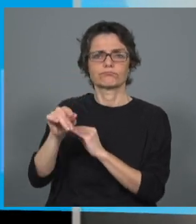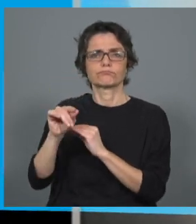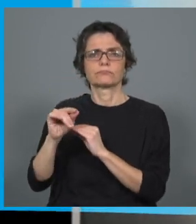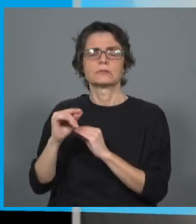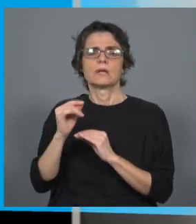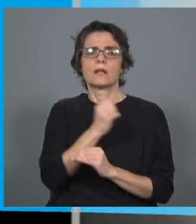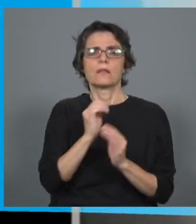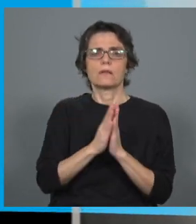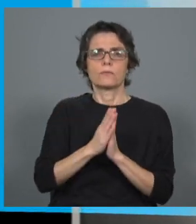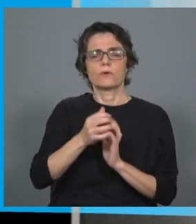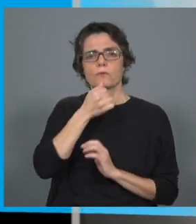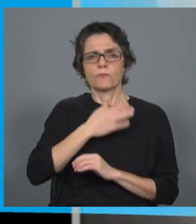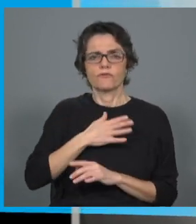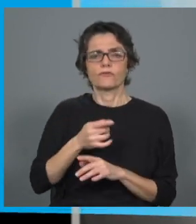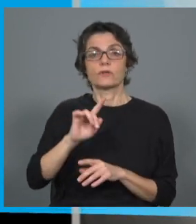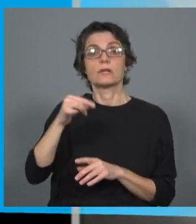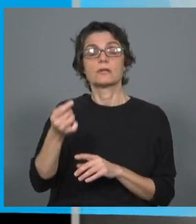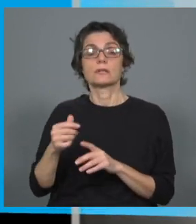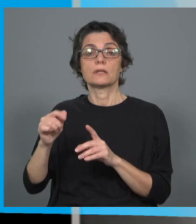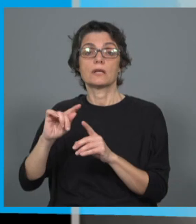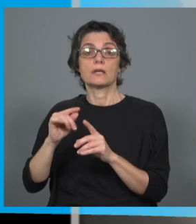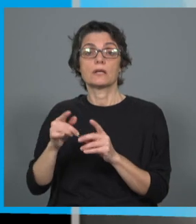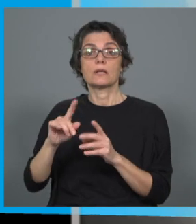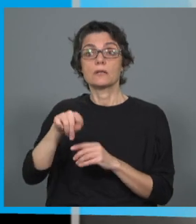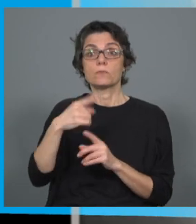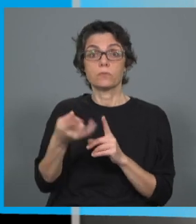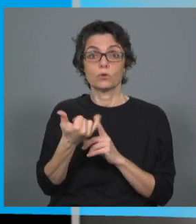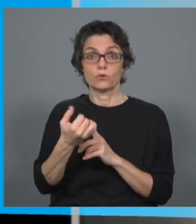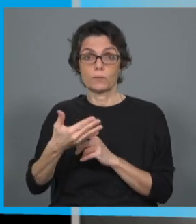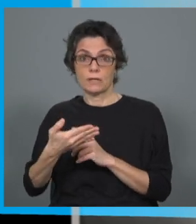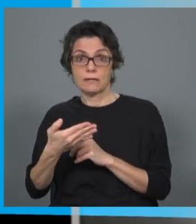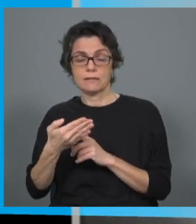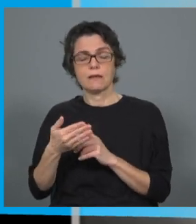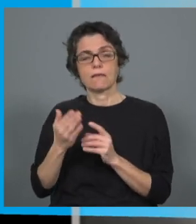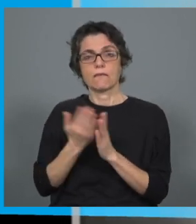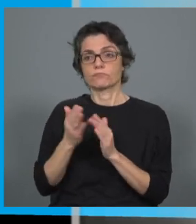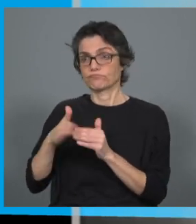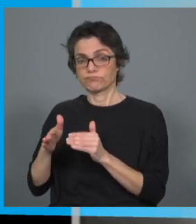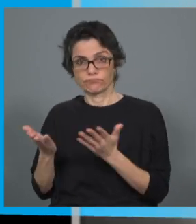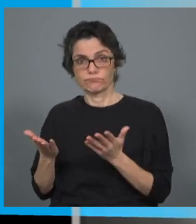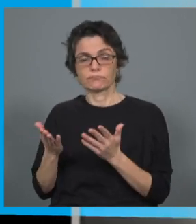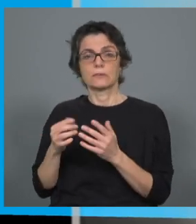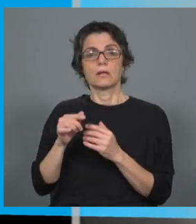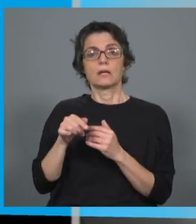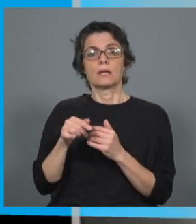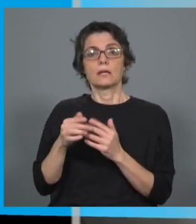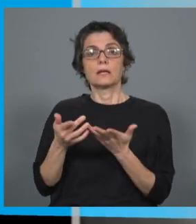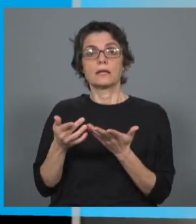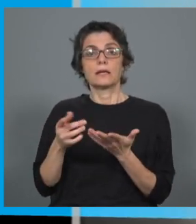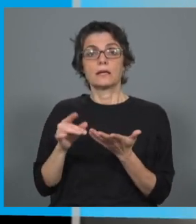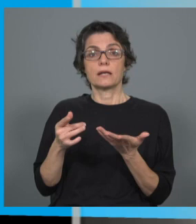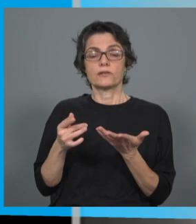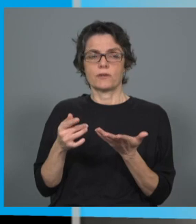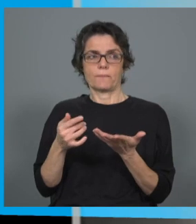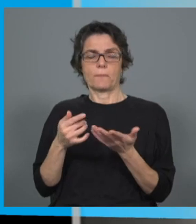Amparo de Benfica, e depois na Ramada, e em 2017 saí do seminário, porque já havia aqui várias questões em